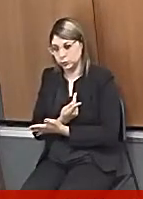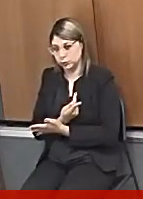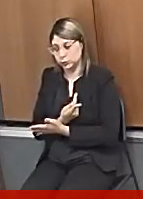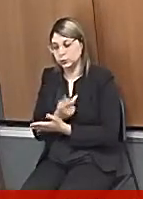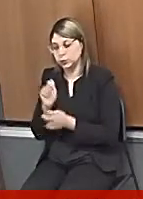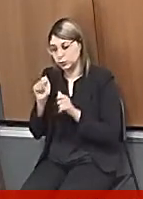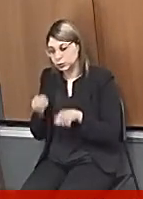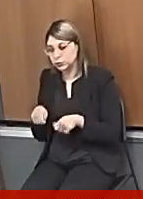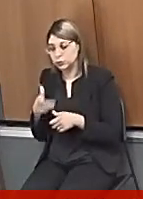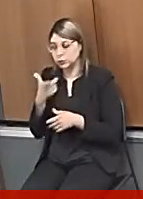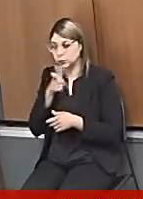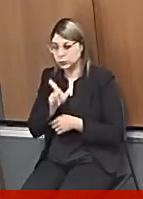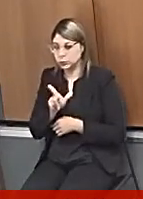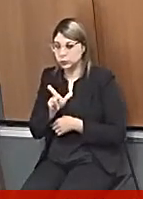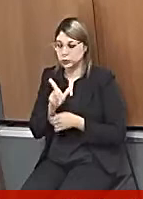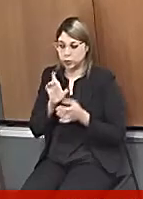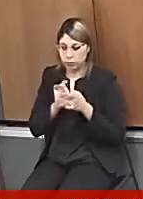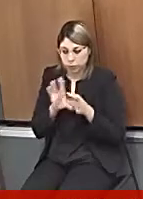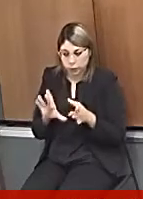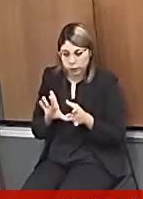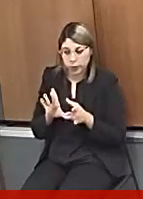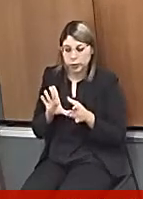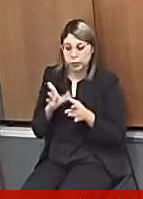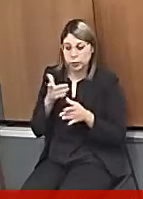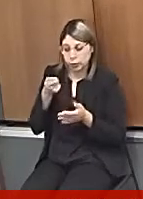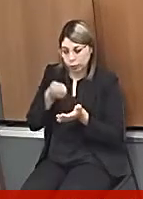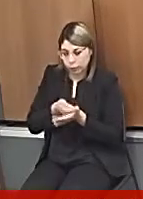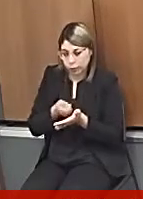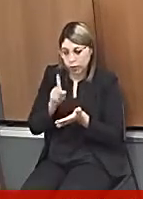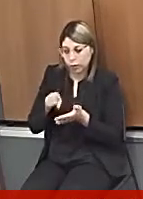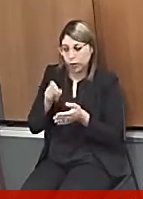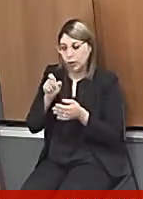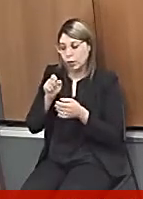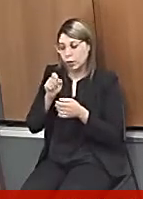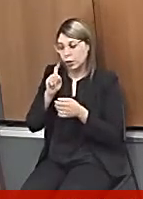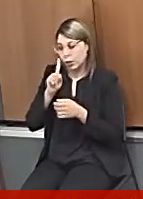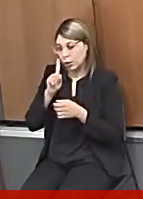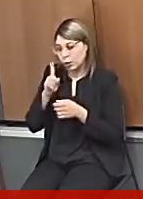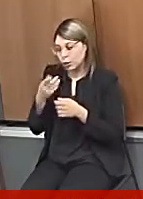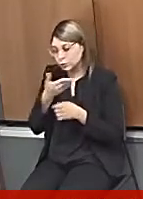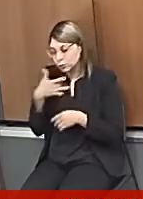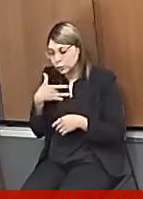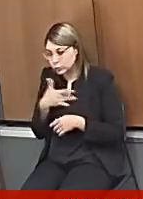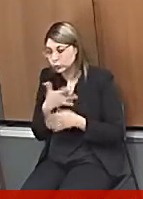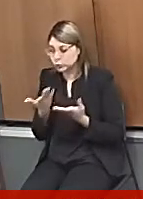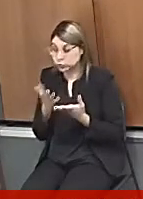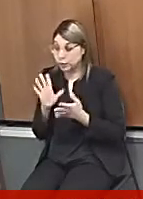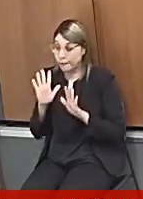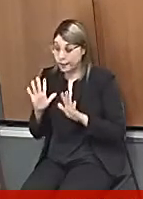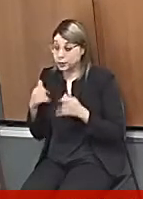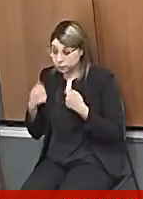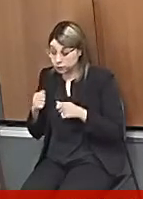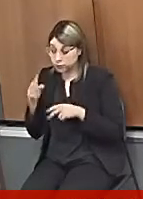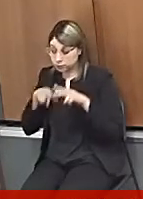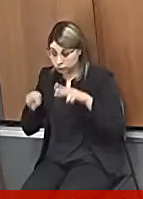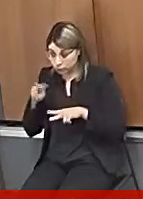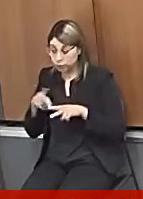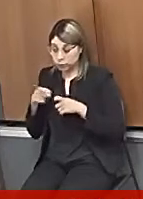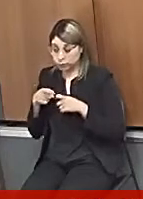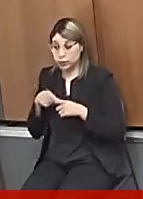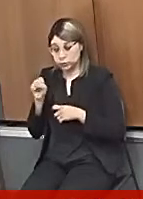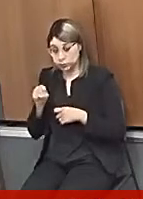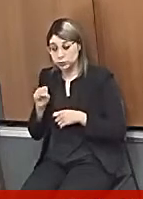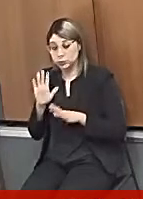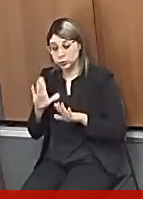possibilitar o deferimento do benefício a continuidade do benefício ela depende sim de uma avaliação técnica de uma avaliação médica e